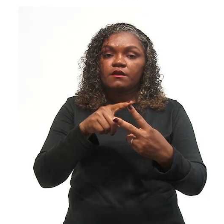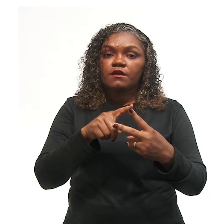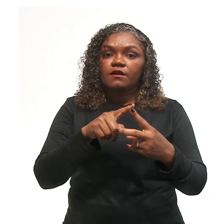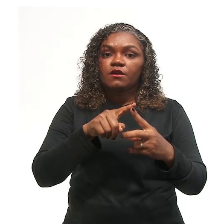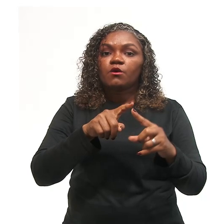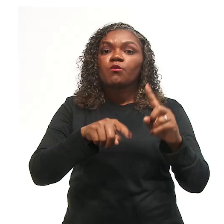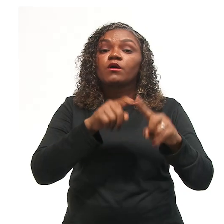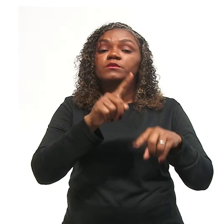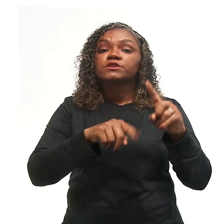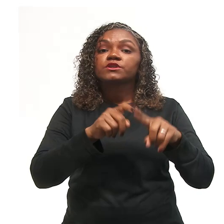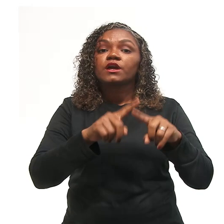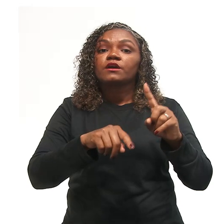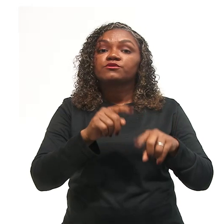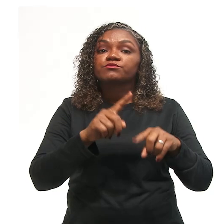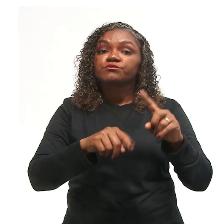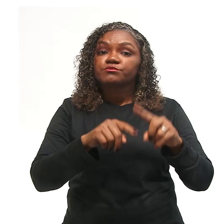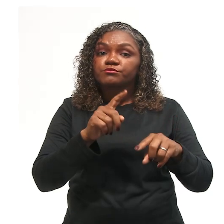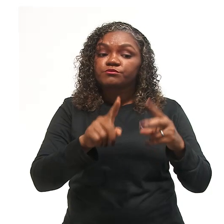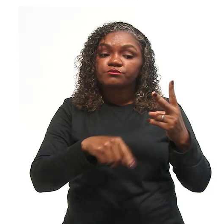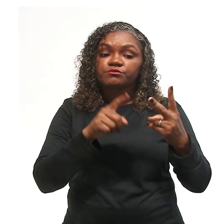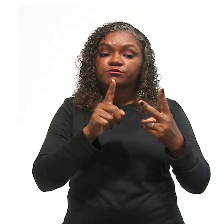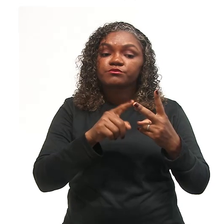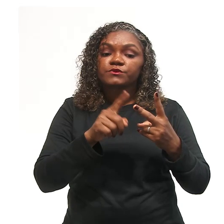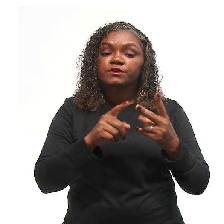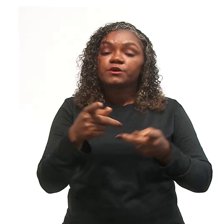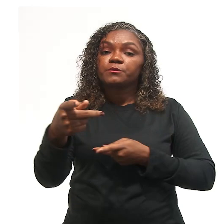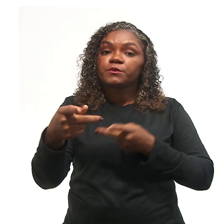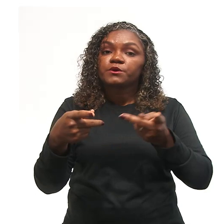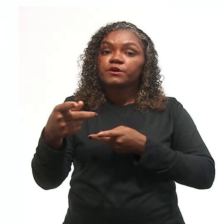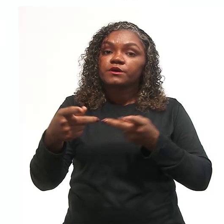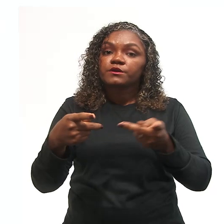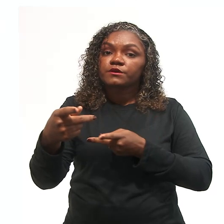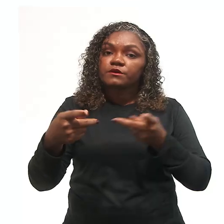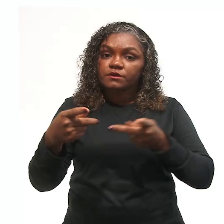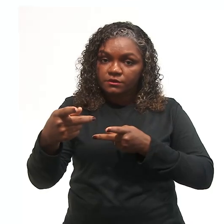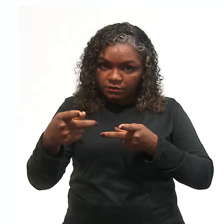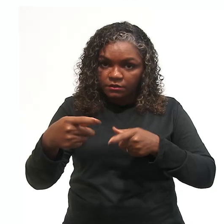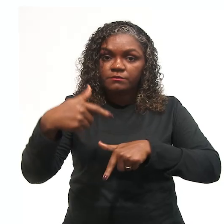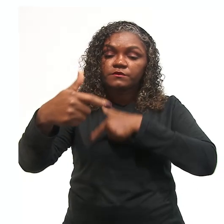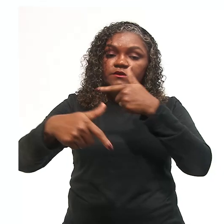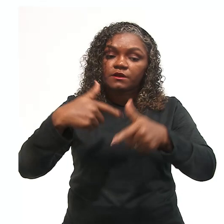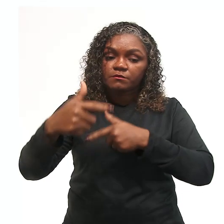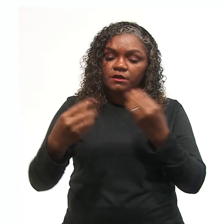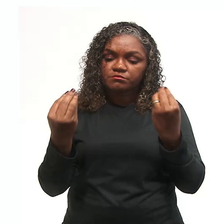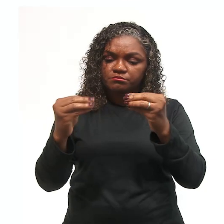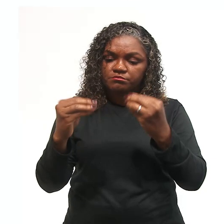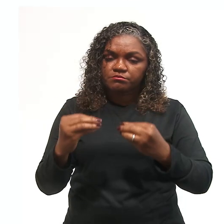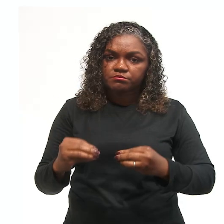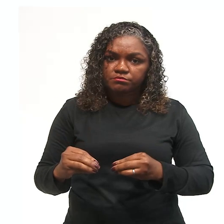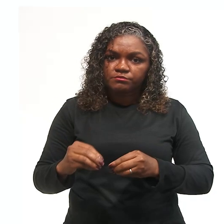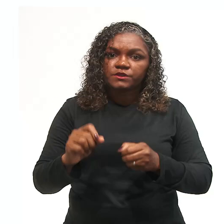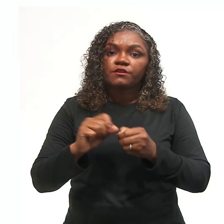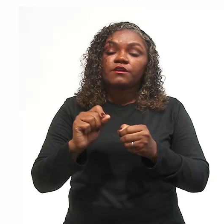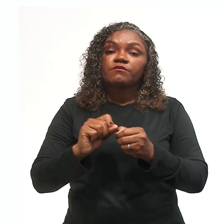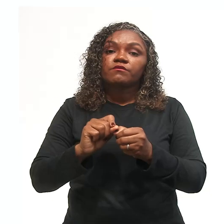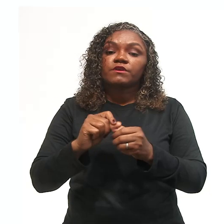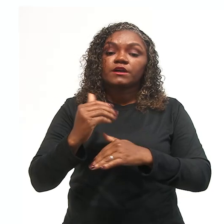primeiro deles, o objeto de gasto, né, gente, secundário, e um programa de trabalho contendo ações